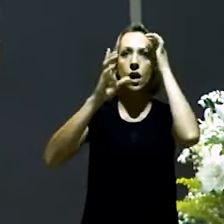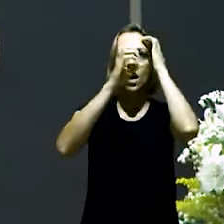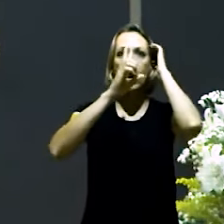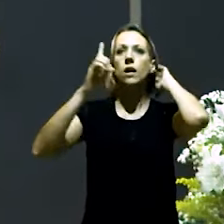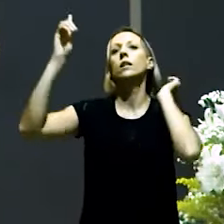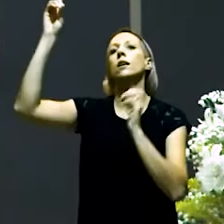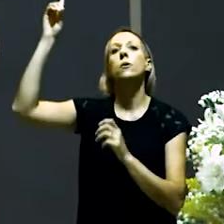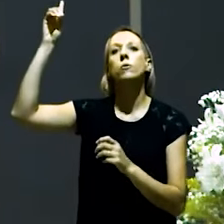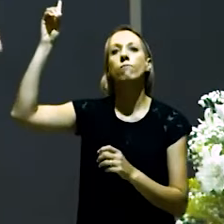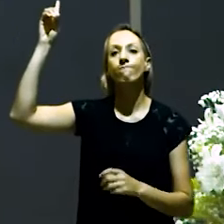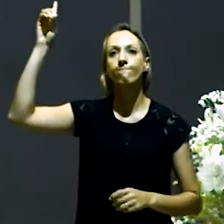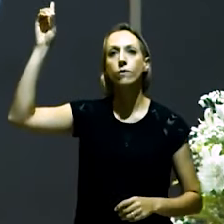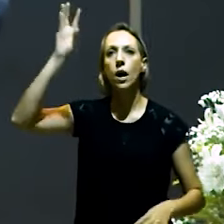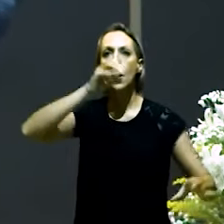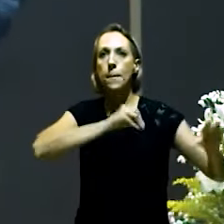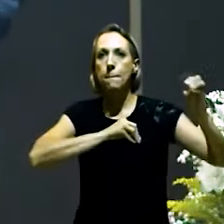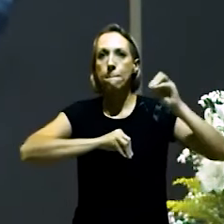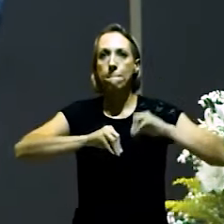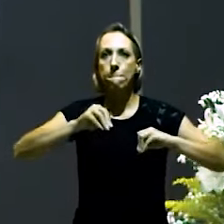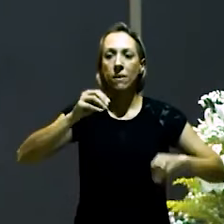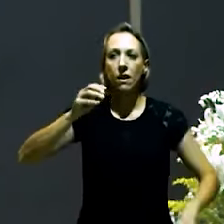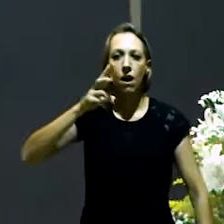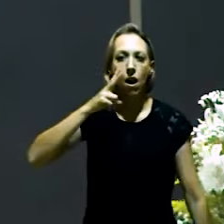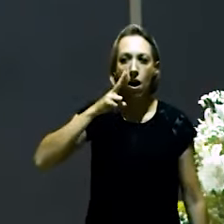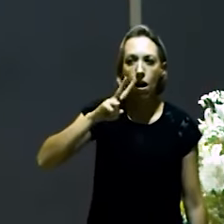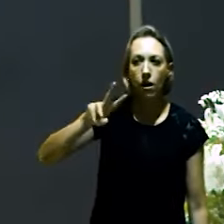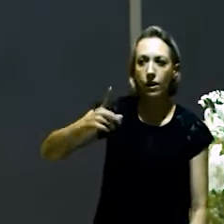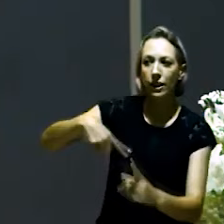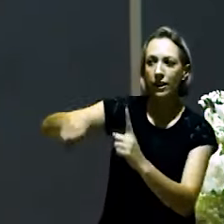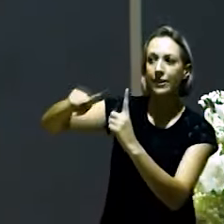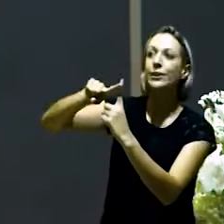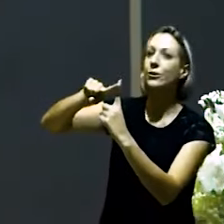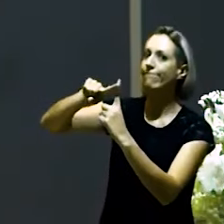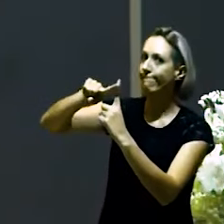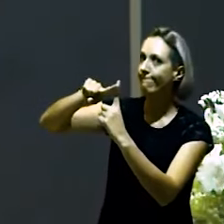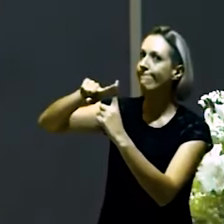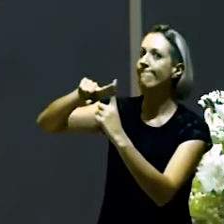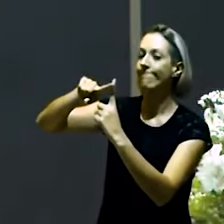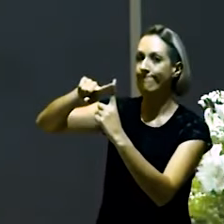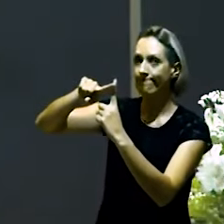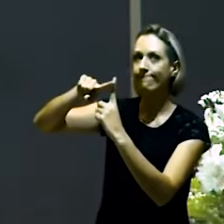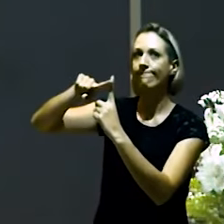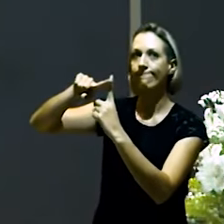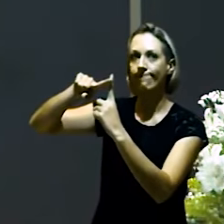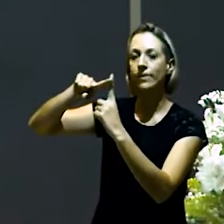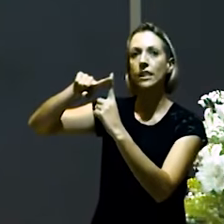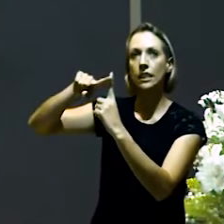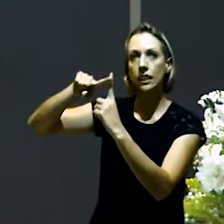de ir para punir o pecado? Olhe para a cruz. Às vezes nós não entendemos, é isso que eu estou te dizendo, nós precisamos ter uma visão adequada da